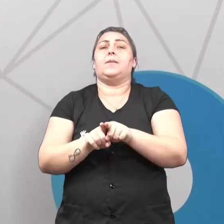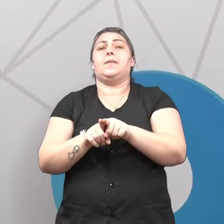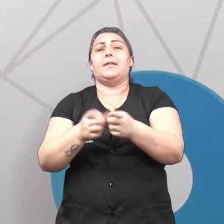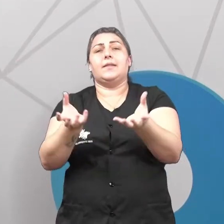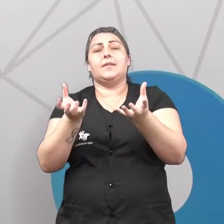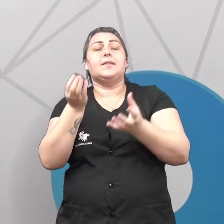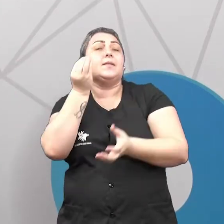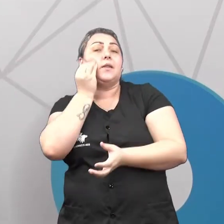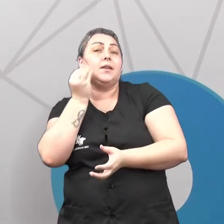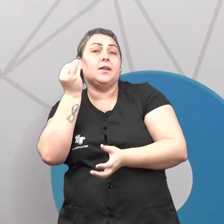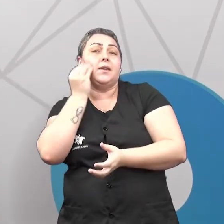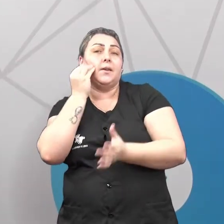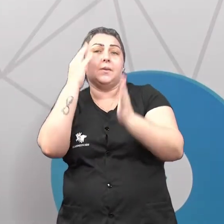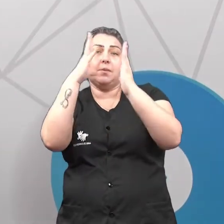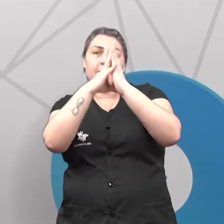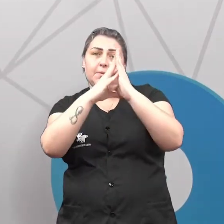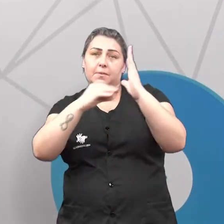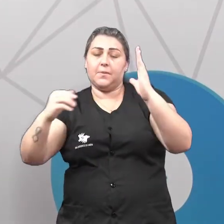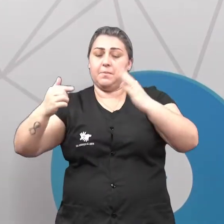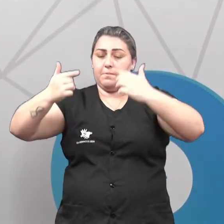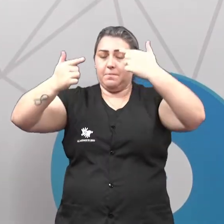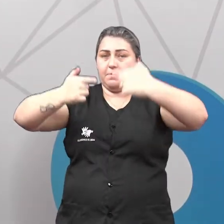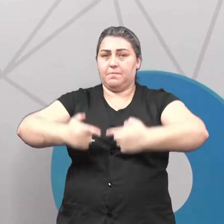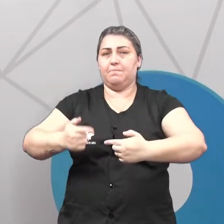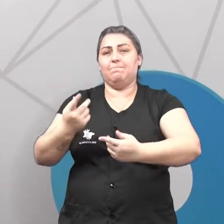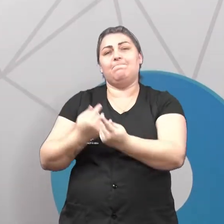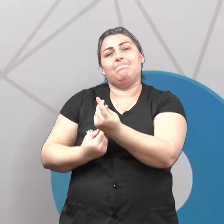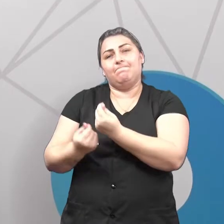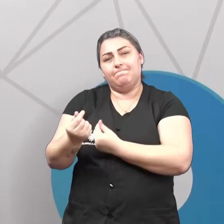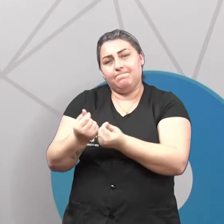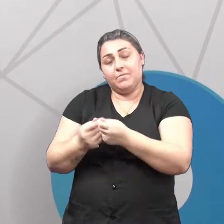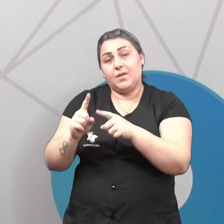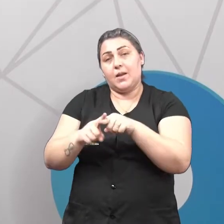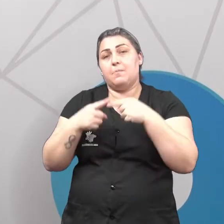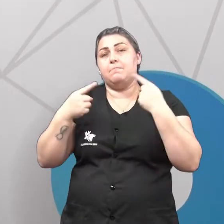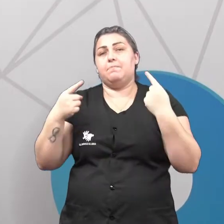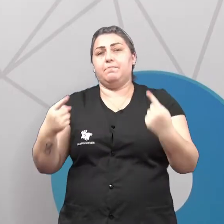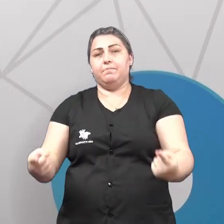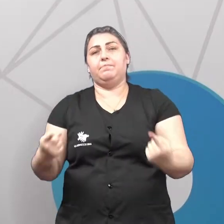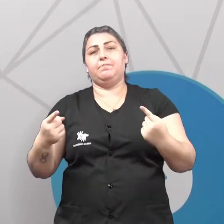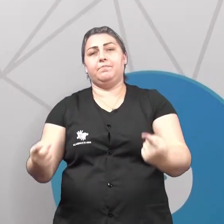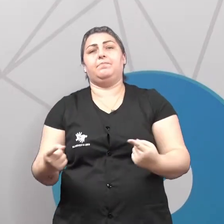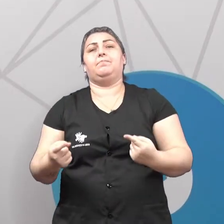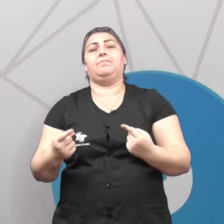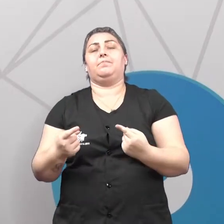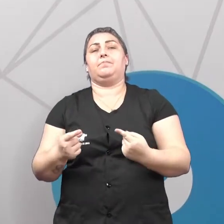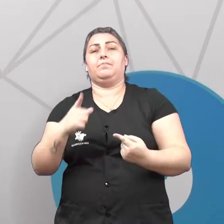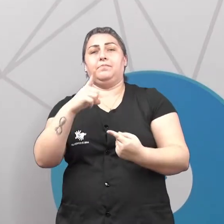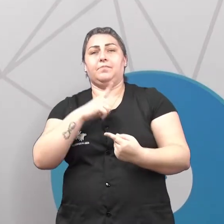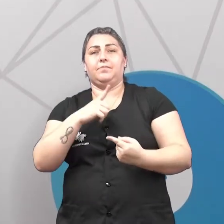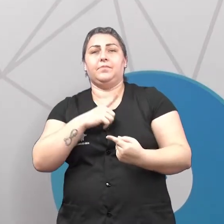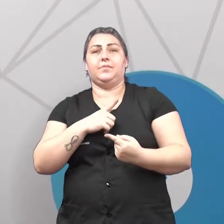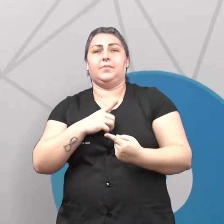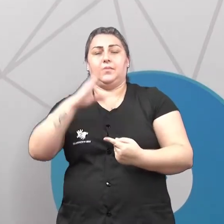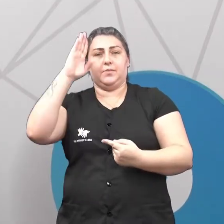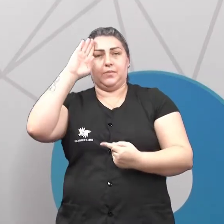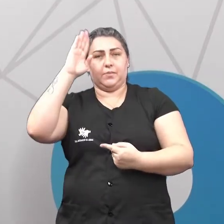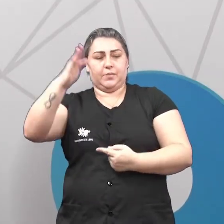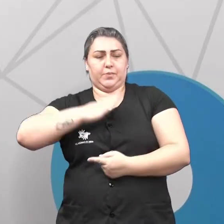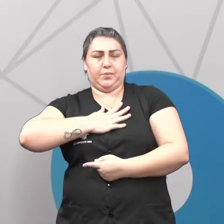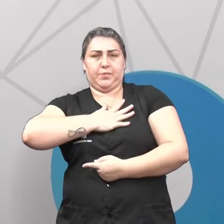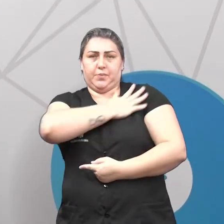esse modelo, né, um modelo político aí econômico. Mas muitos que recebiam, que eram os capitães